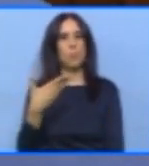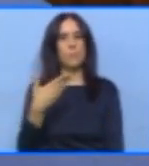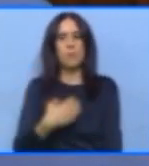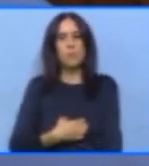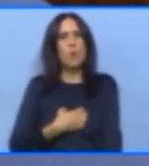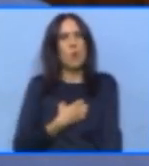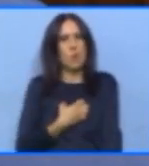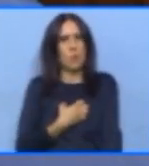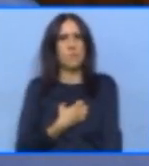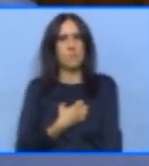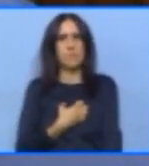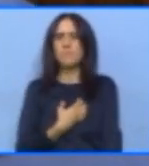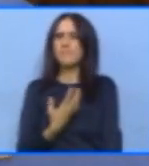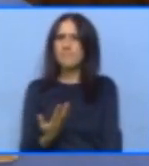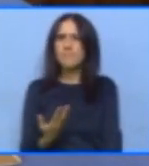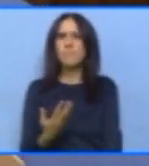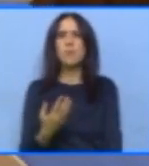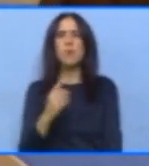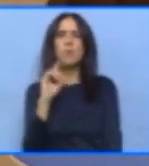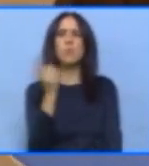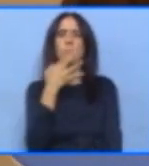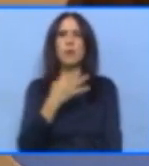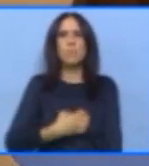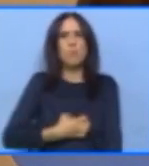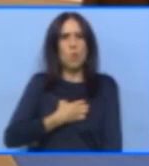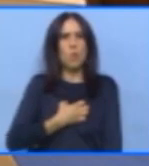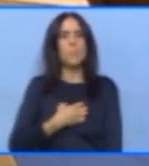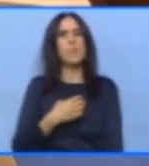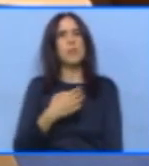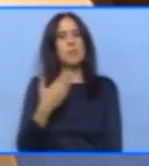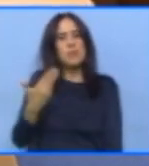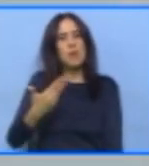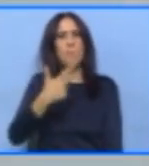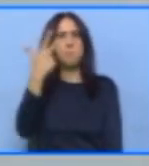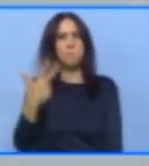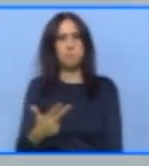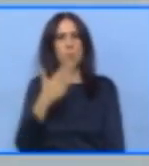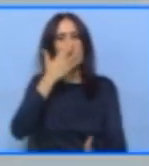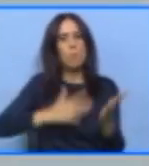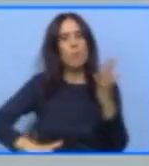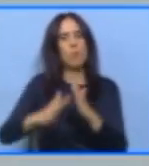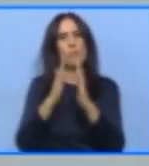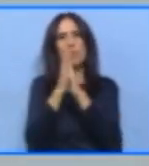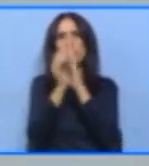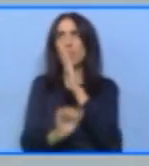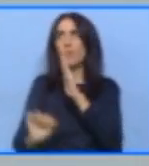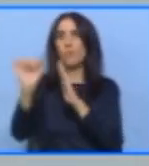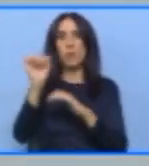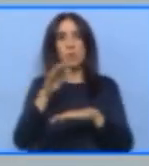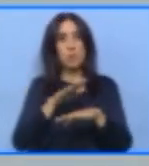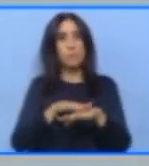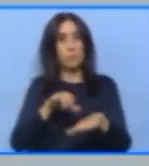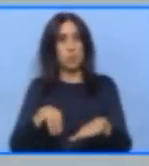sentir, que todos sintam que são de pleno direito povo de Deus e por isso